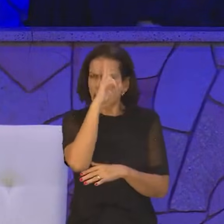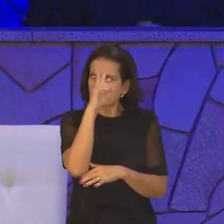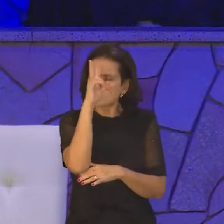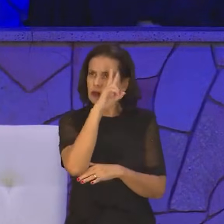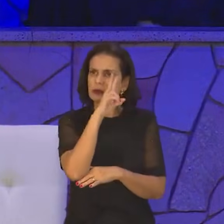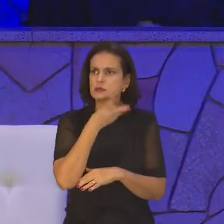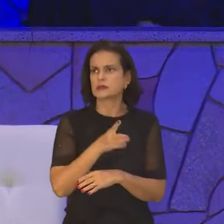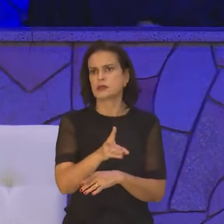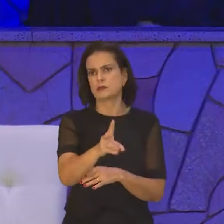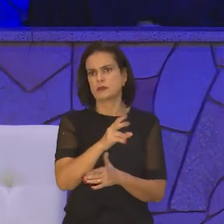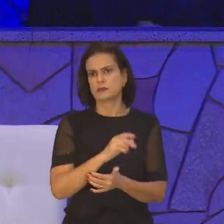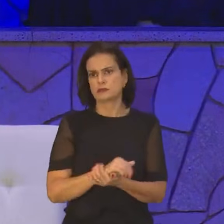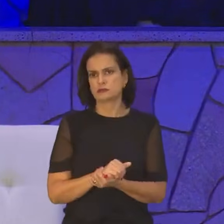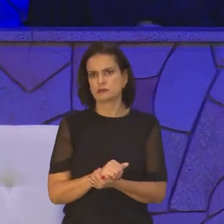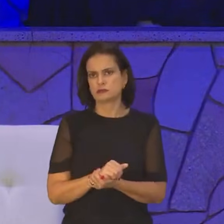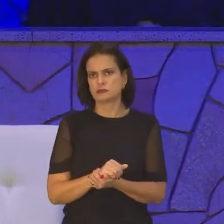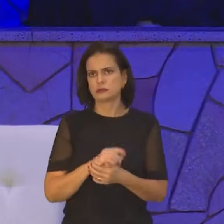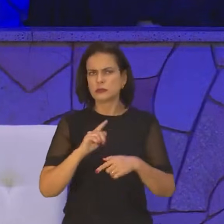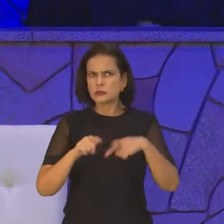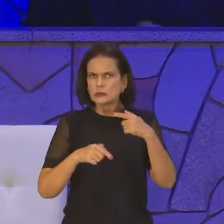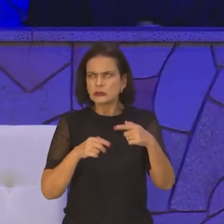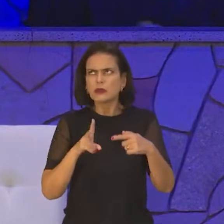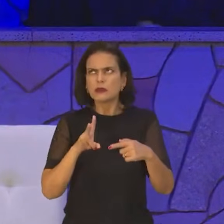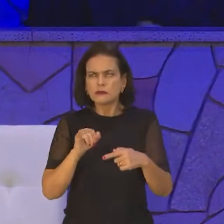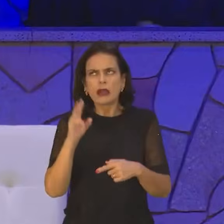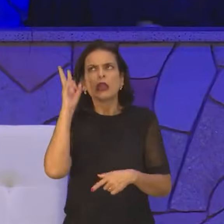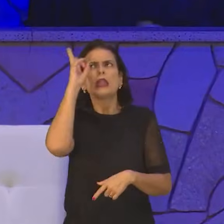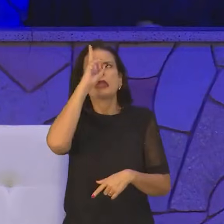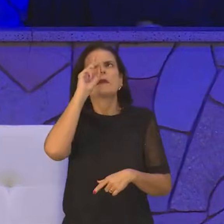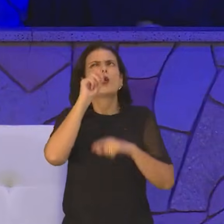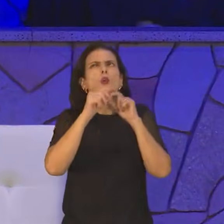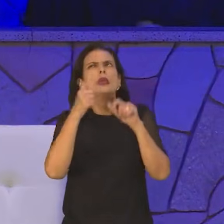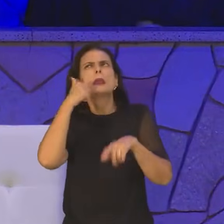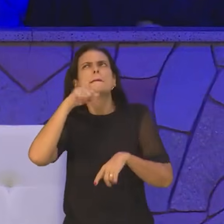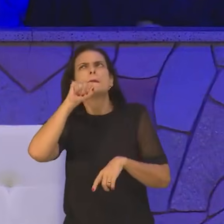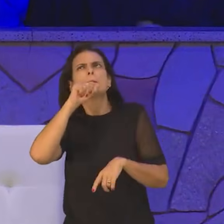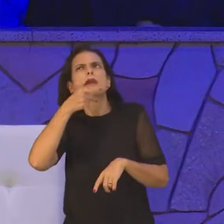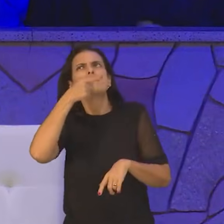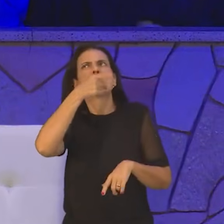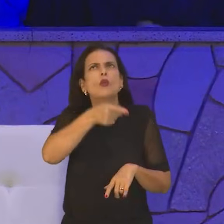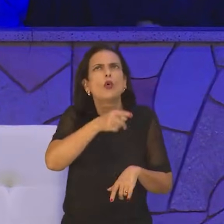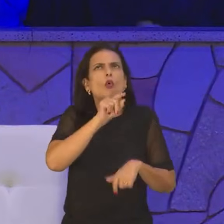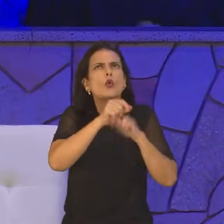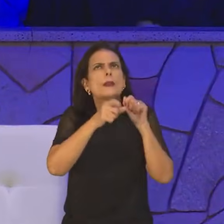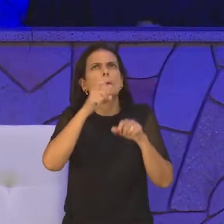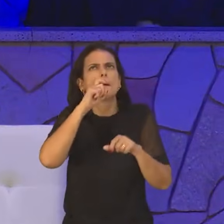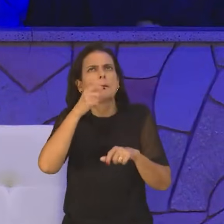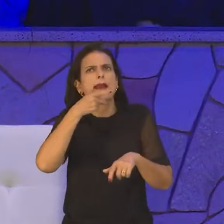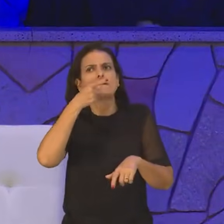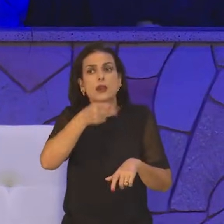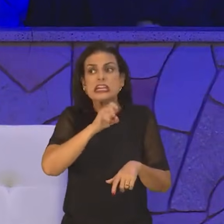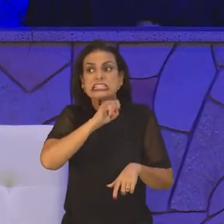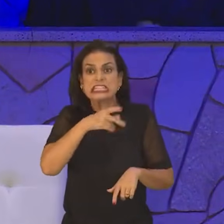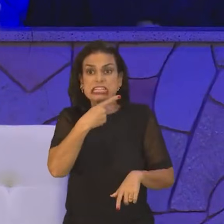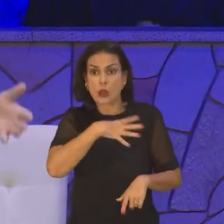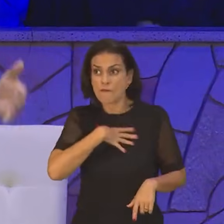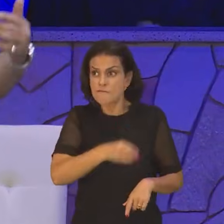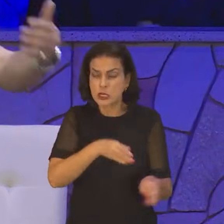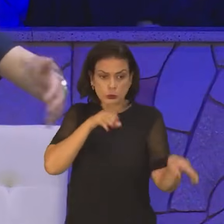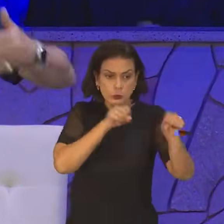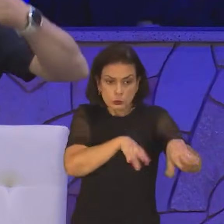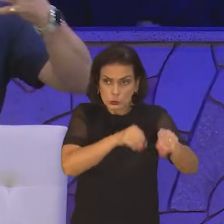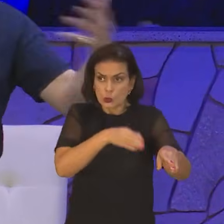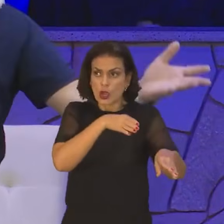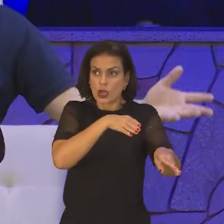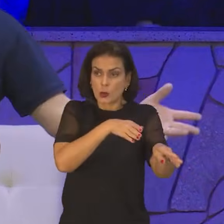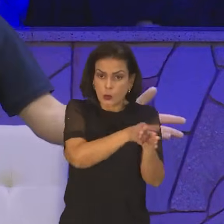Um dia para o outro vai lembrar da sua frase, da sua palavra. Se teu filho é educado em casa, ele